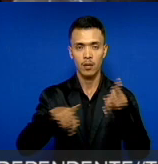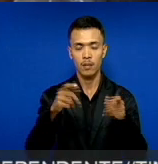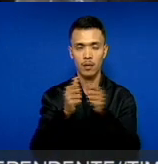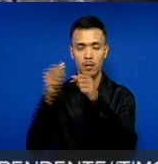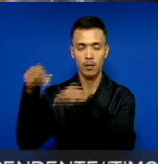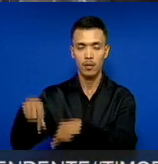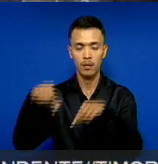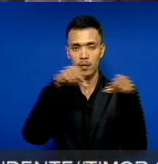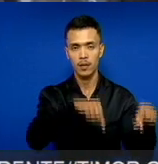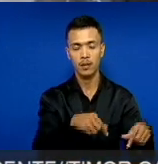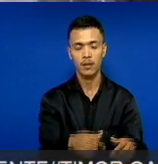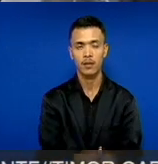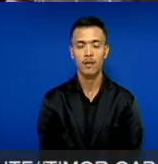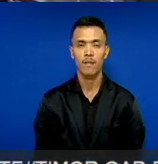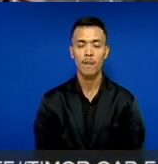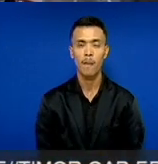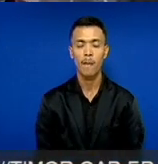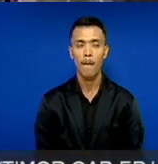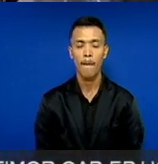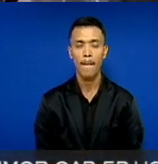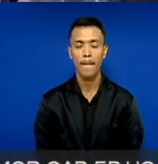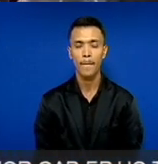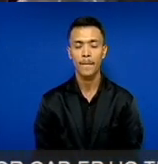Nem significa catac,